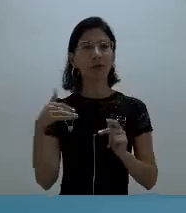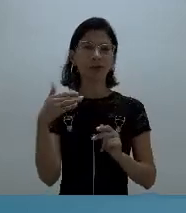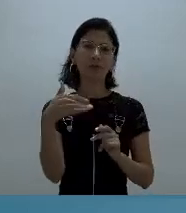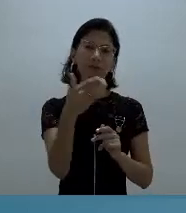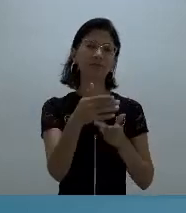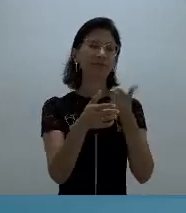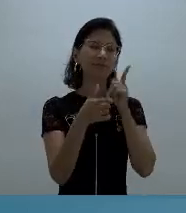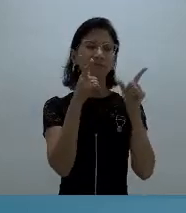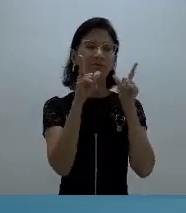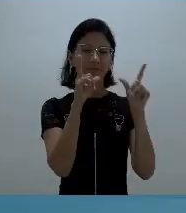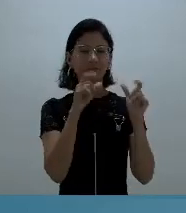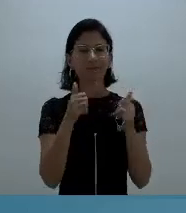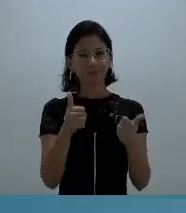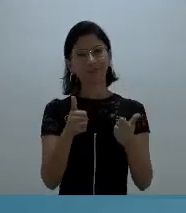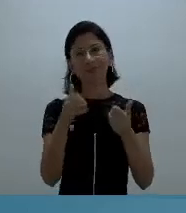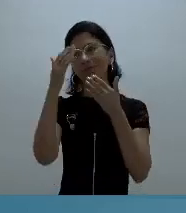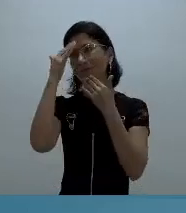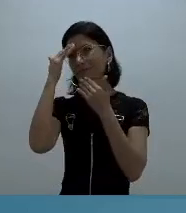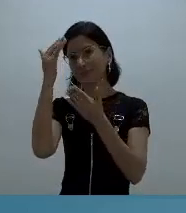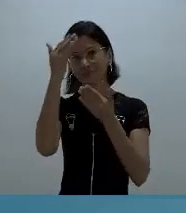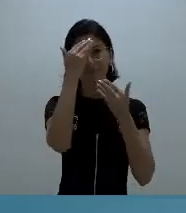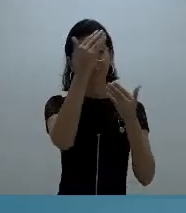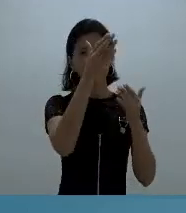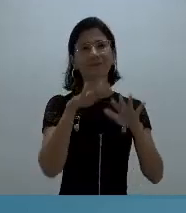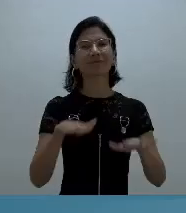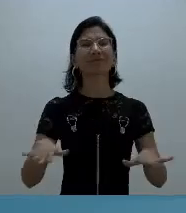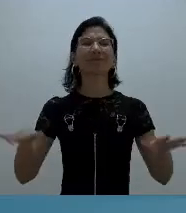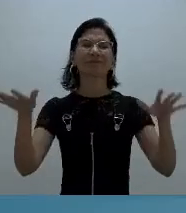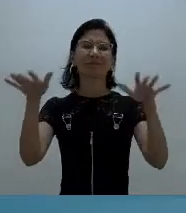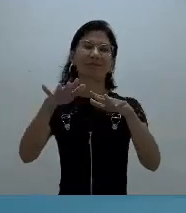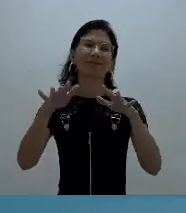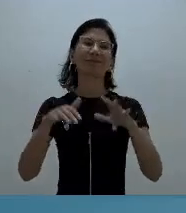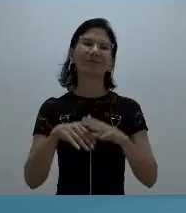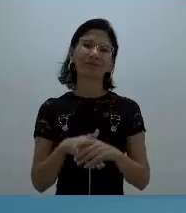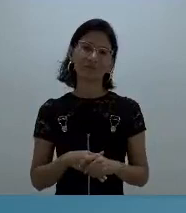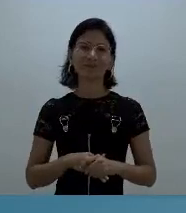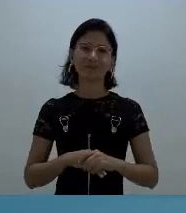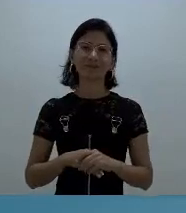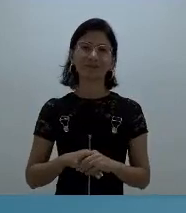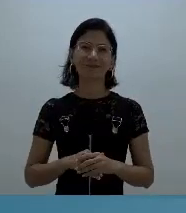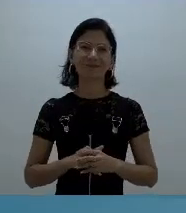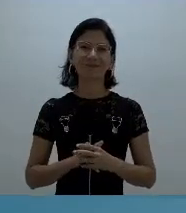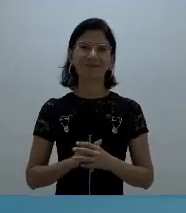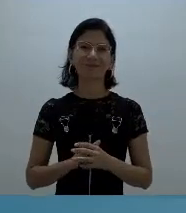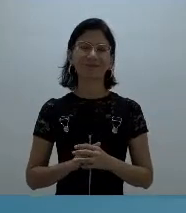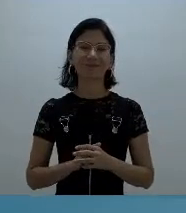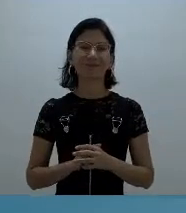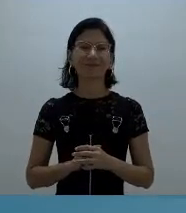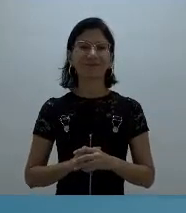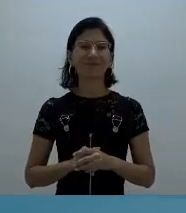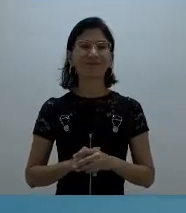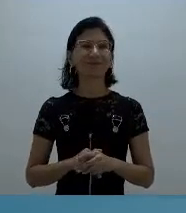atrás. Obrigada, um bom feriado para todos. Que Deus nos abençoe